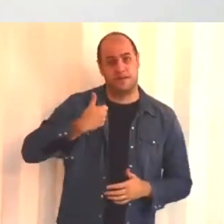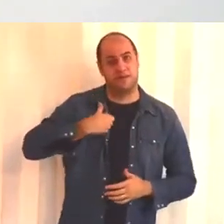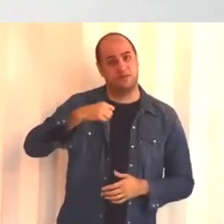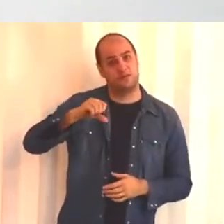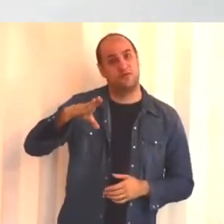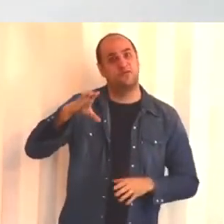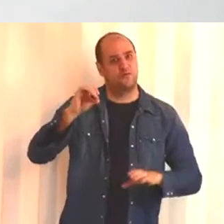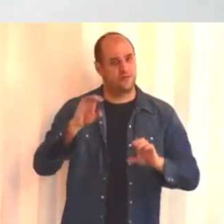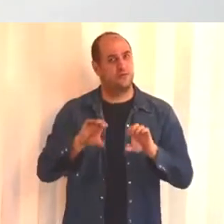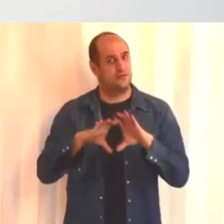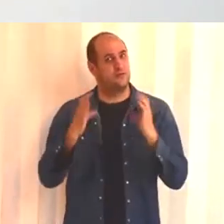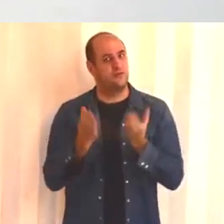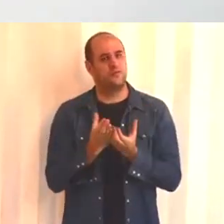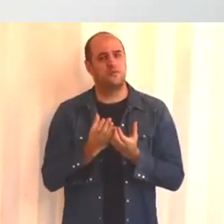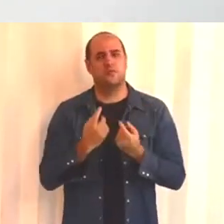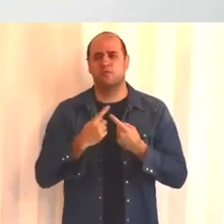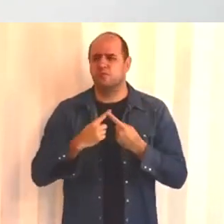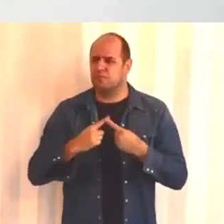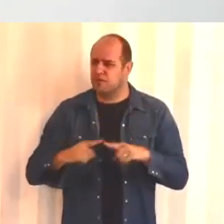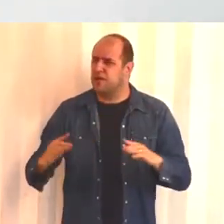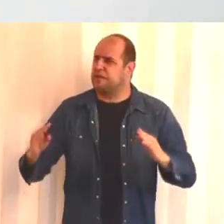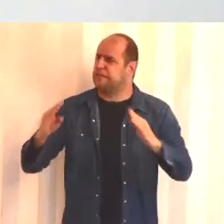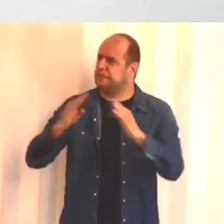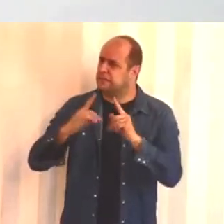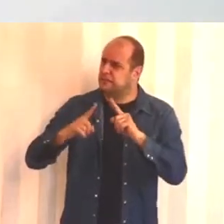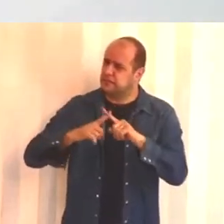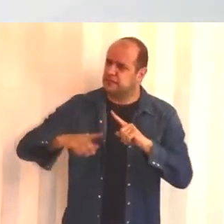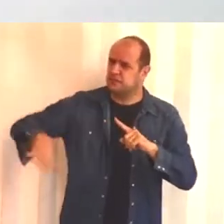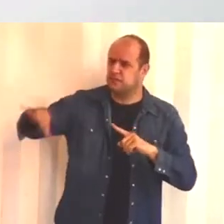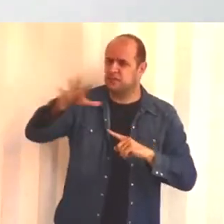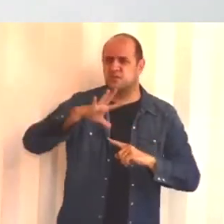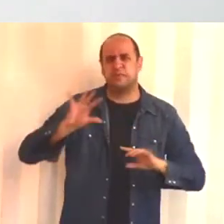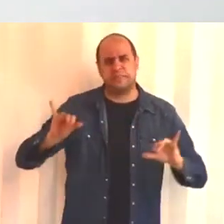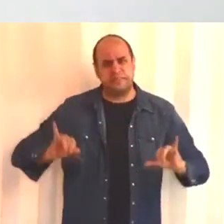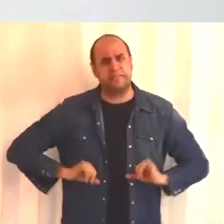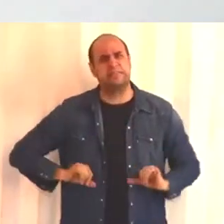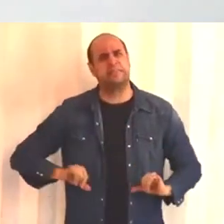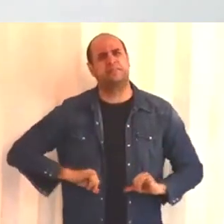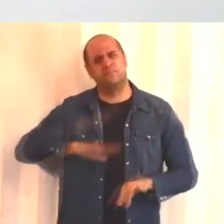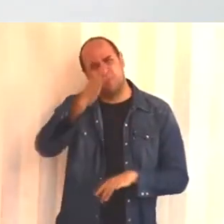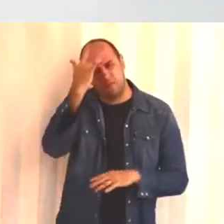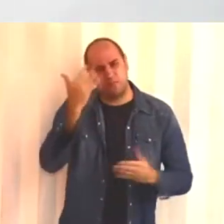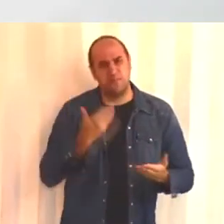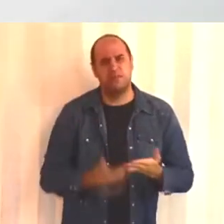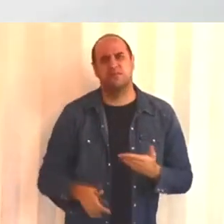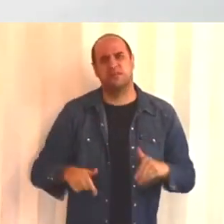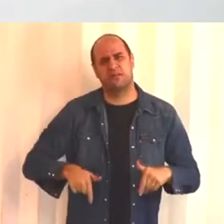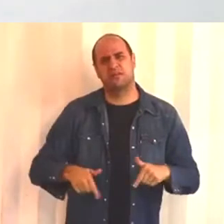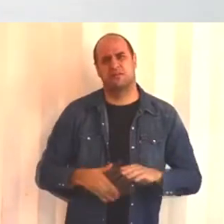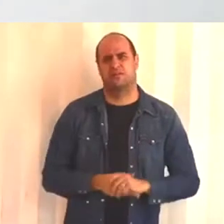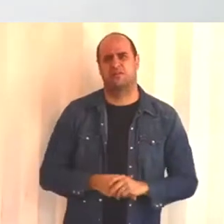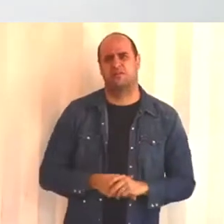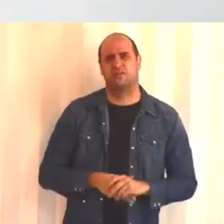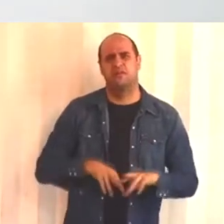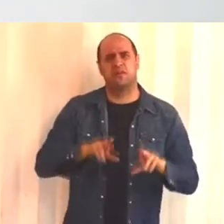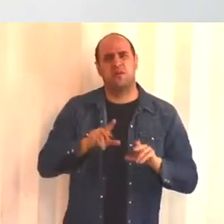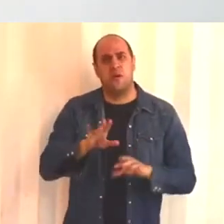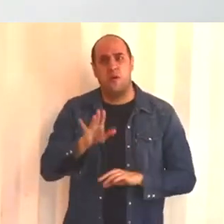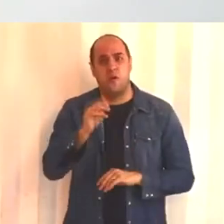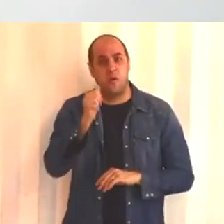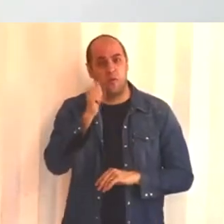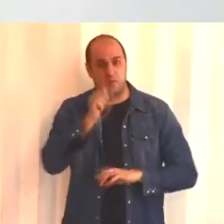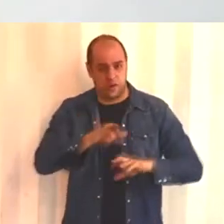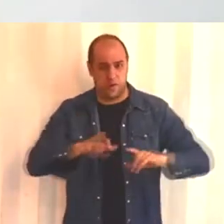geral, é verdade, mas o corpo de Cristo sente também pela perda dos entes queridos dessa igreja, como a nossa querida irmã Miriam Salmeron, que está